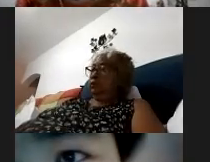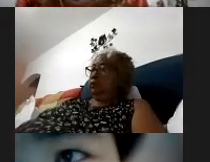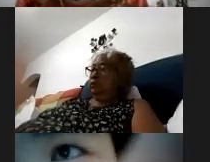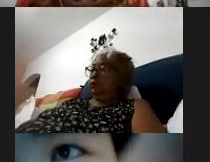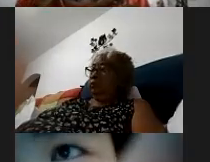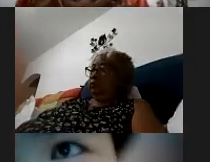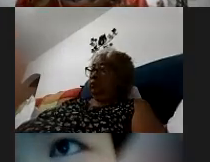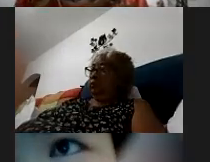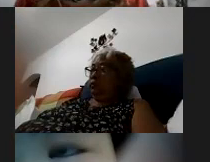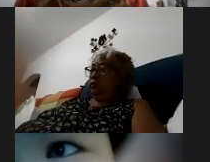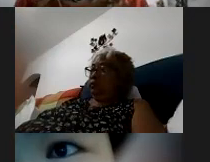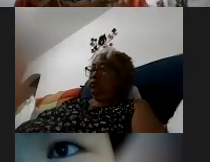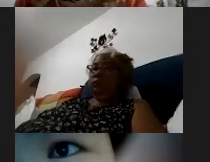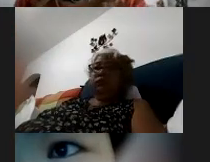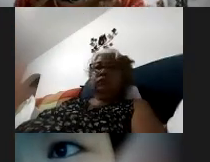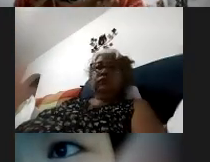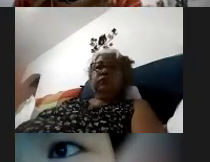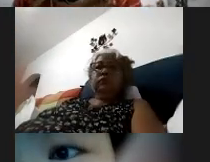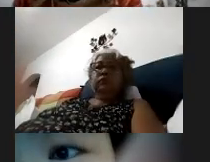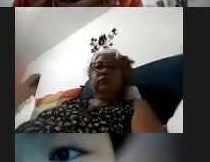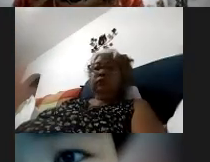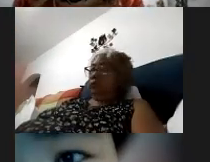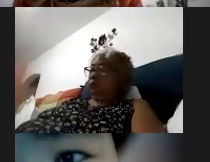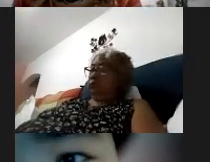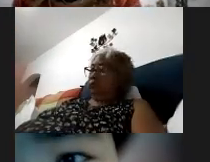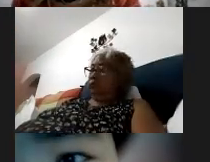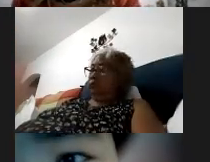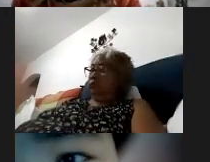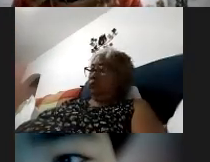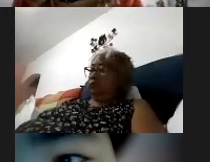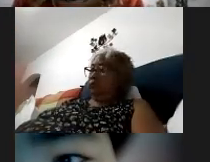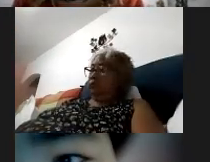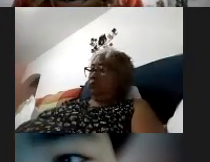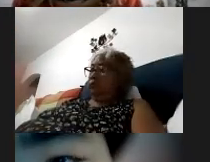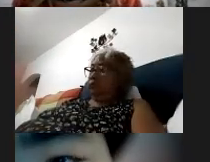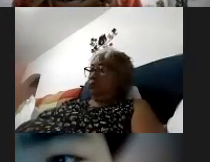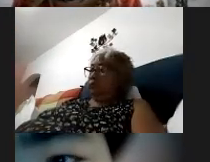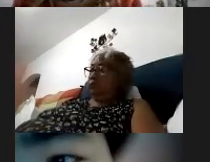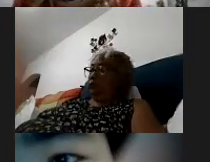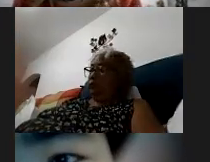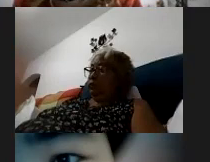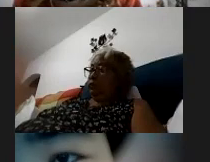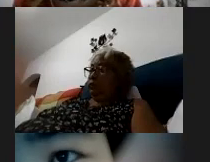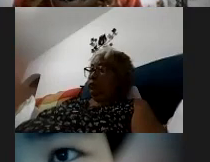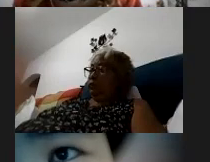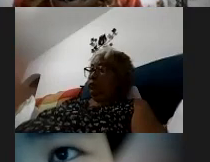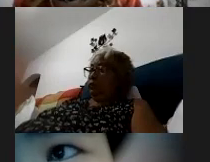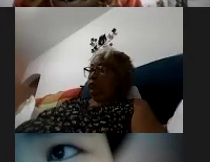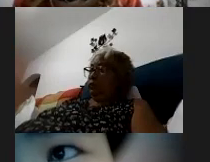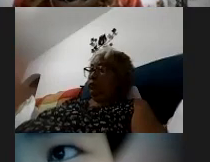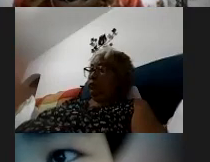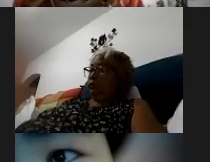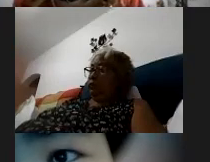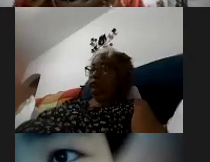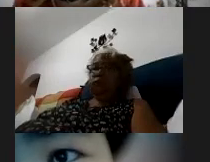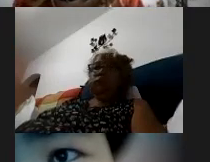Oi? Fábio, dá licença, deixa eu só fazer a descrição Claro. dessa foto. Então, esse slide é ilustrado